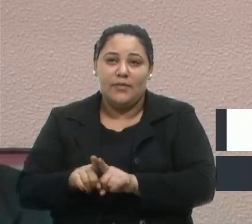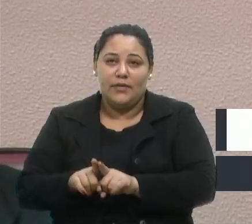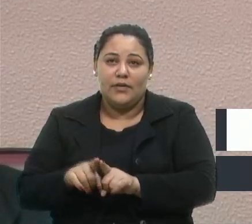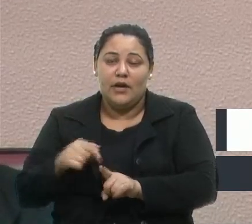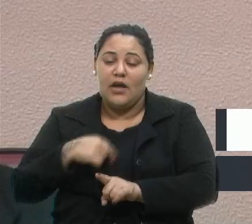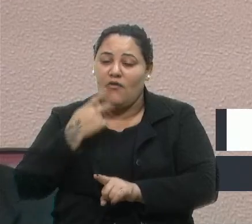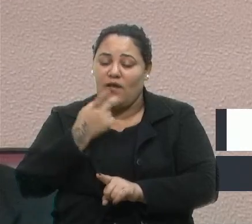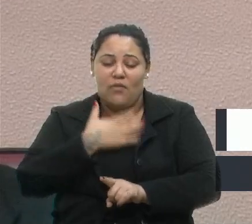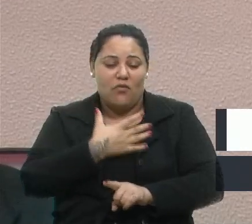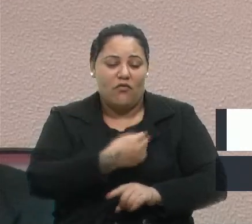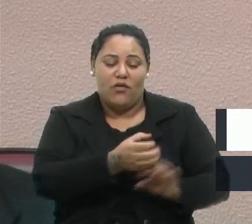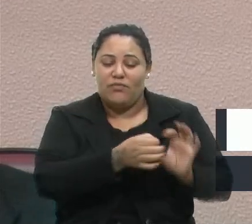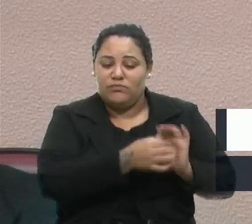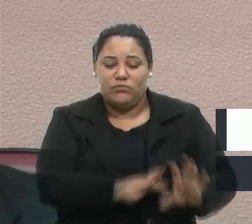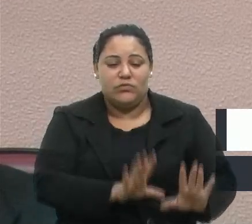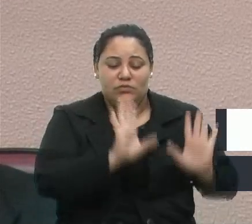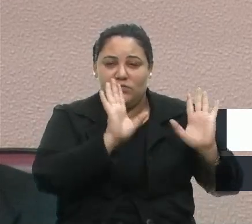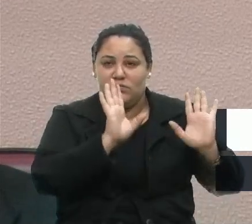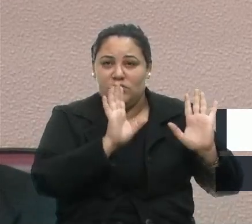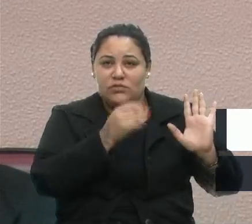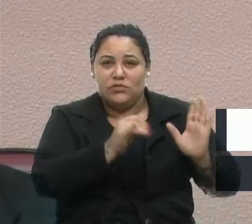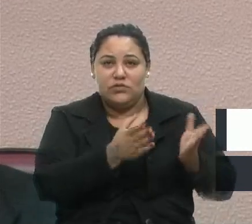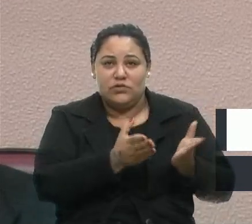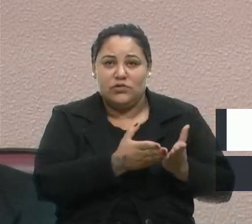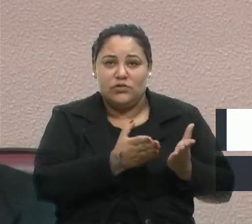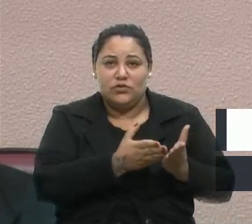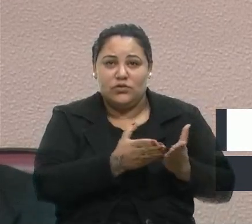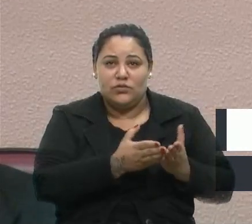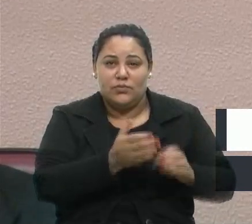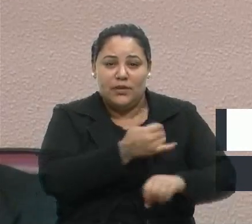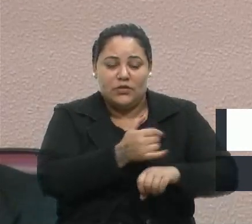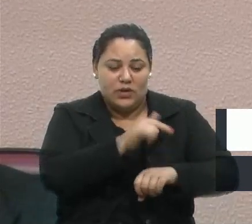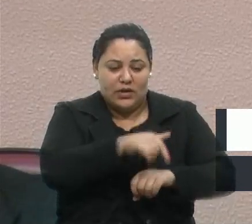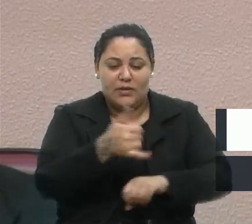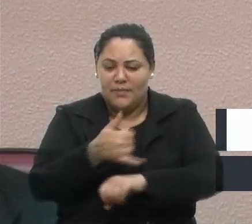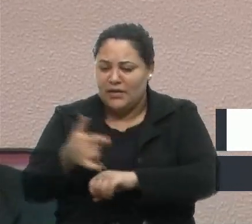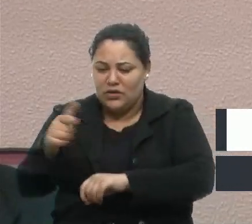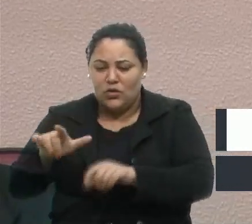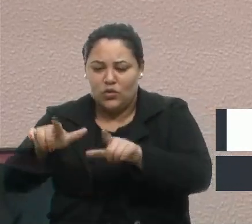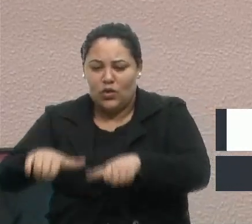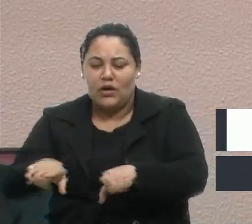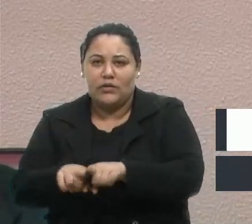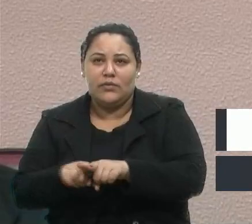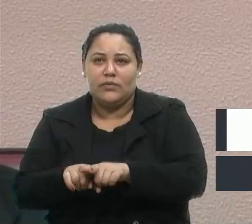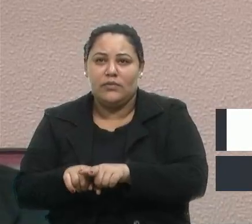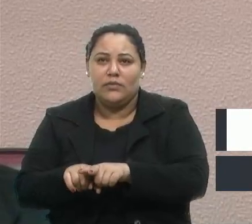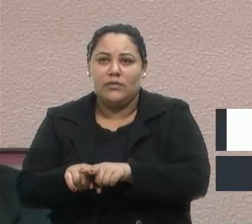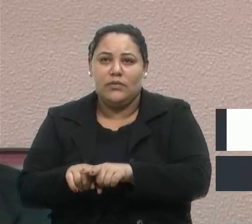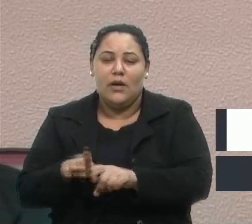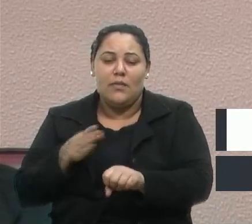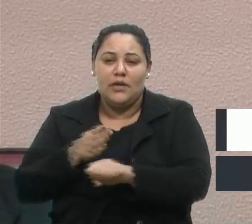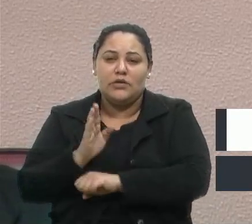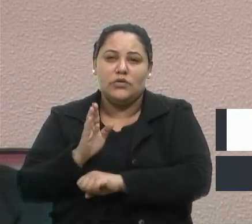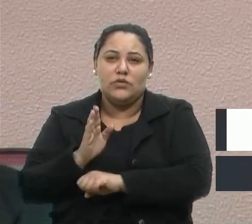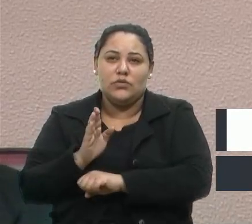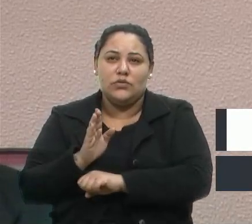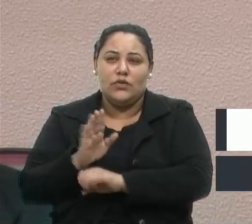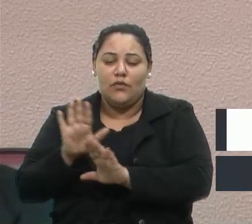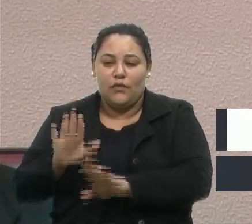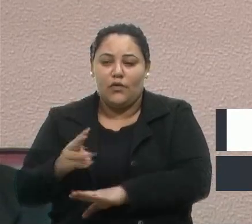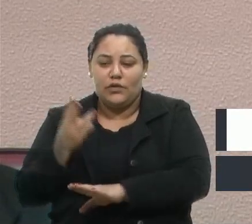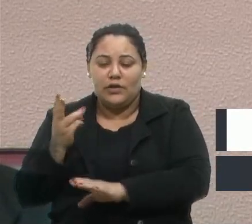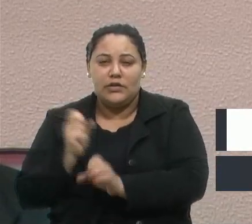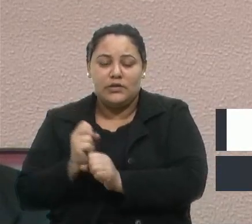mão que se tu estudar, se tu passou aqui, tu vai passar no outro. Daí a pouco, passou na URGS, ficou 3 anos